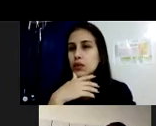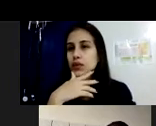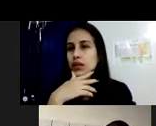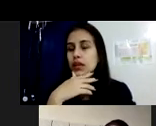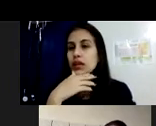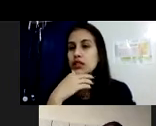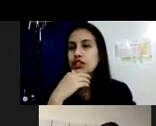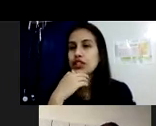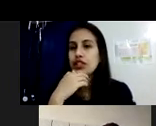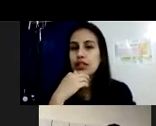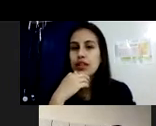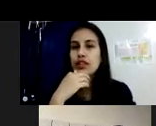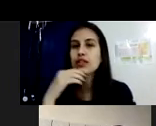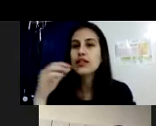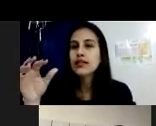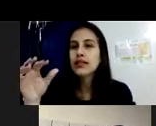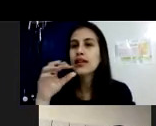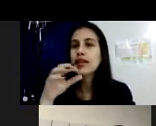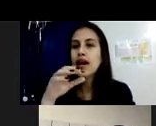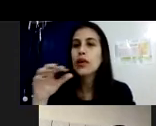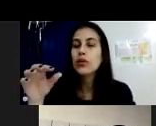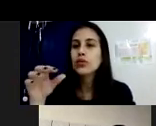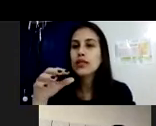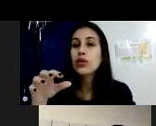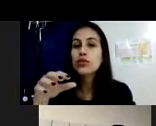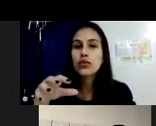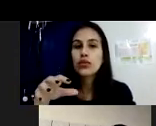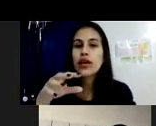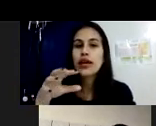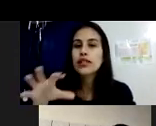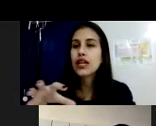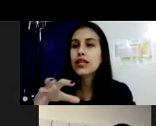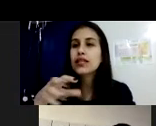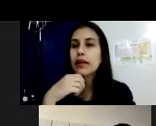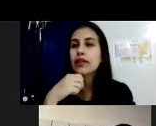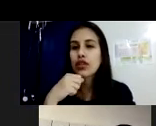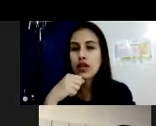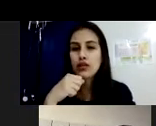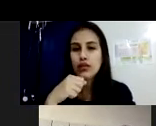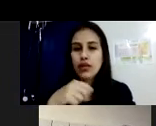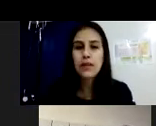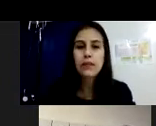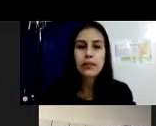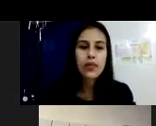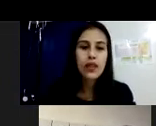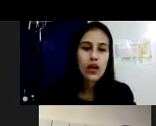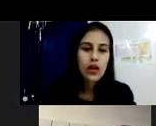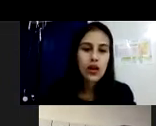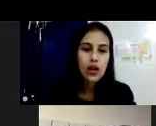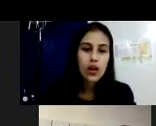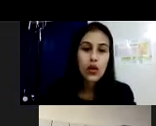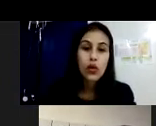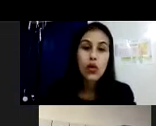esses riscos de acidentes? Tentar criar essa cultura, esse gerenciamento de riscos, tá?